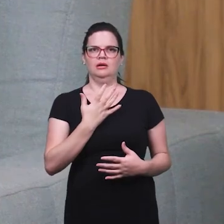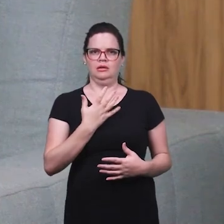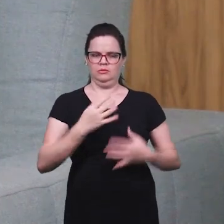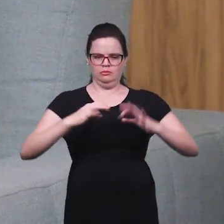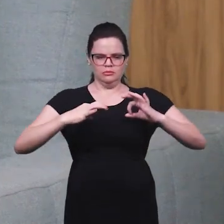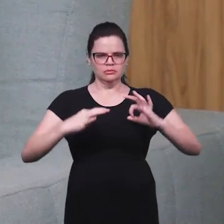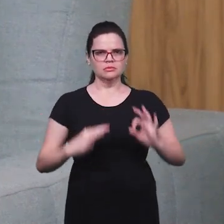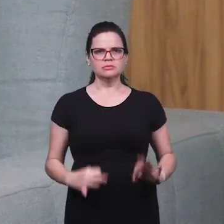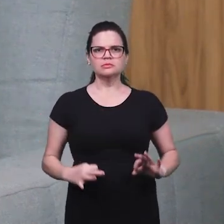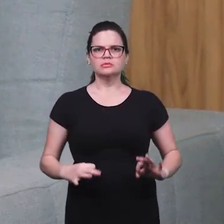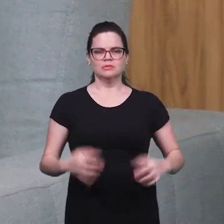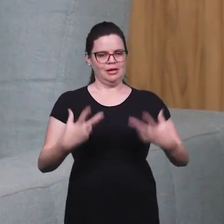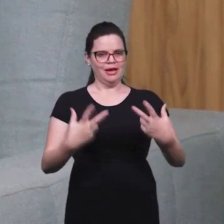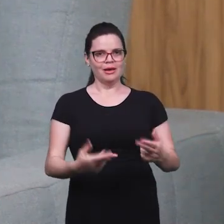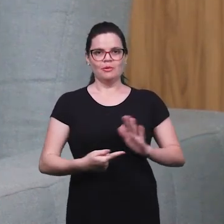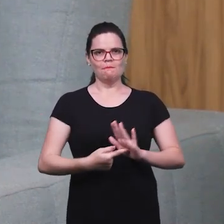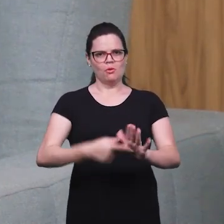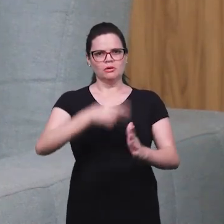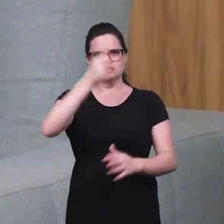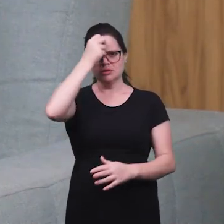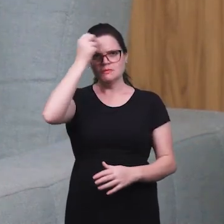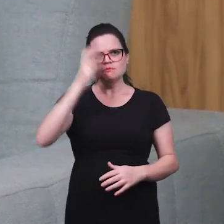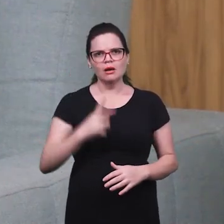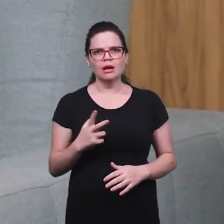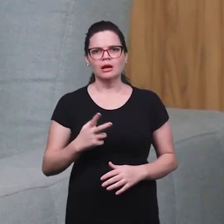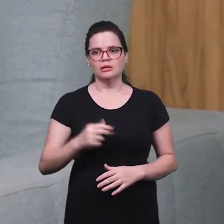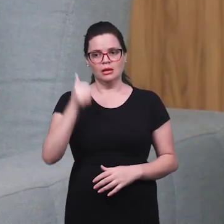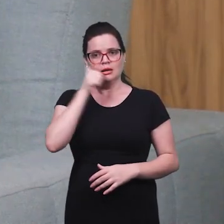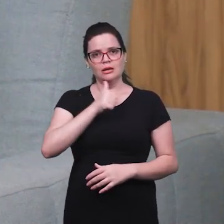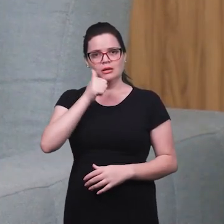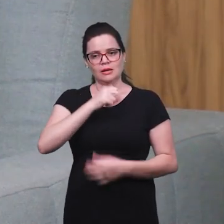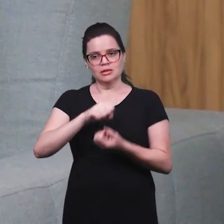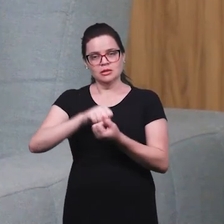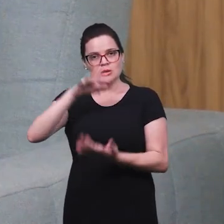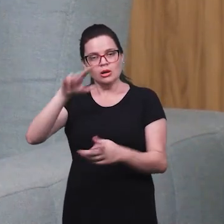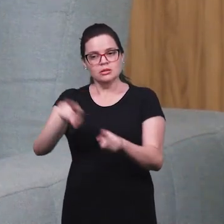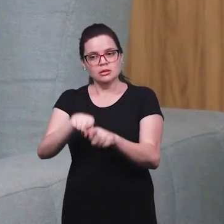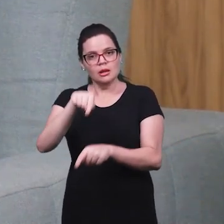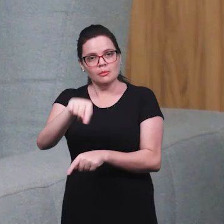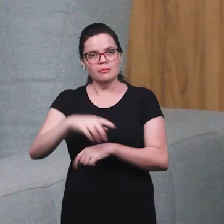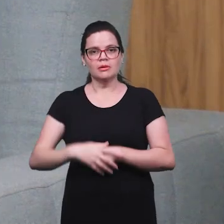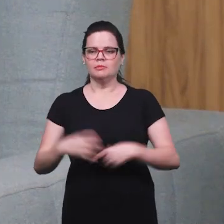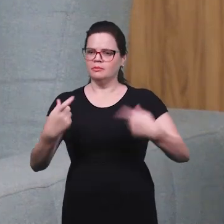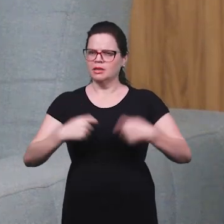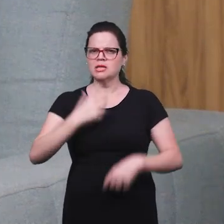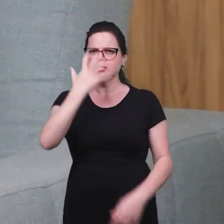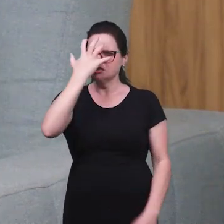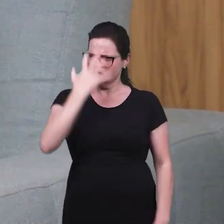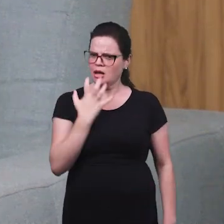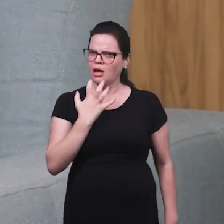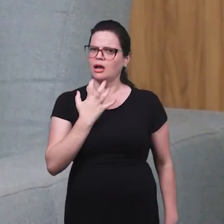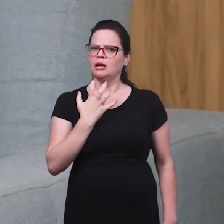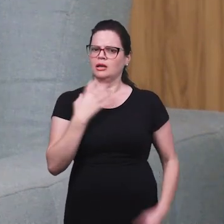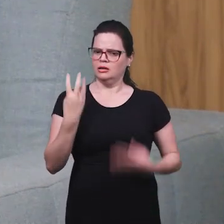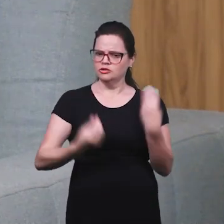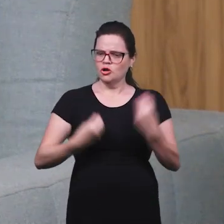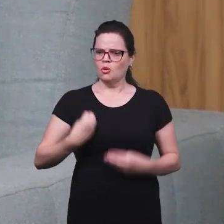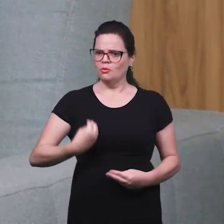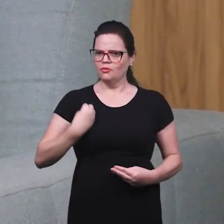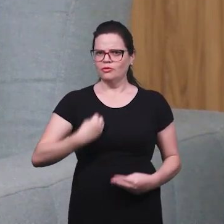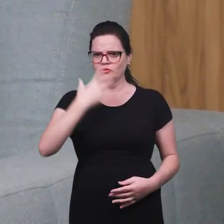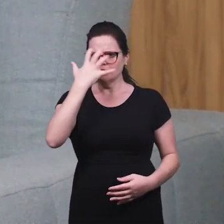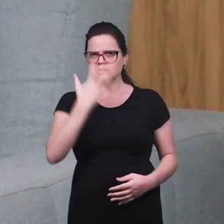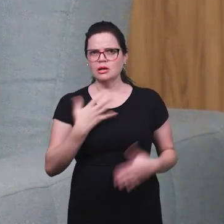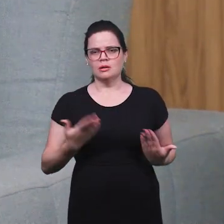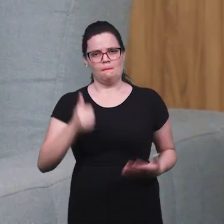São prudentes, como está escrito aqui. E as nossas irmãs idosas, elas precisam ser sérias no seu viver,